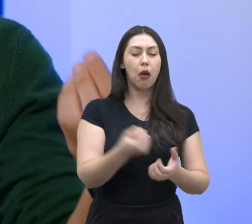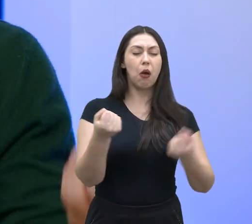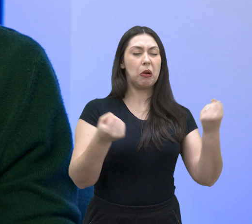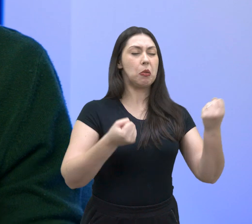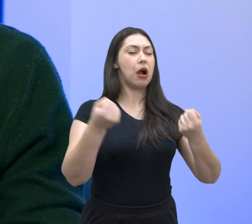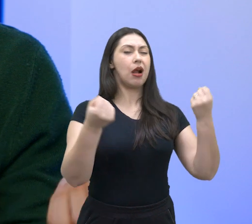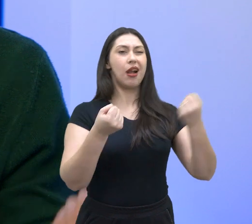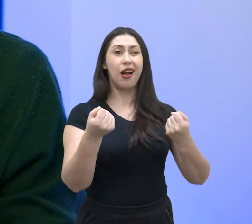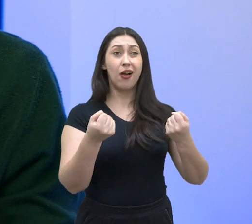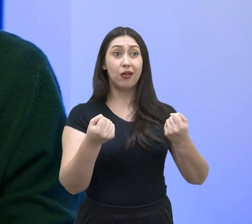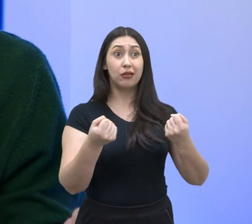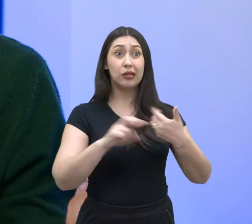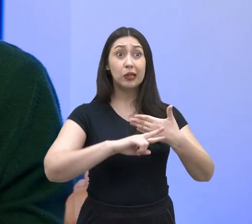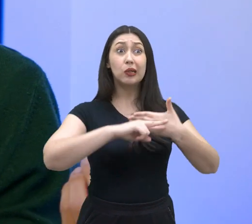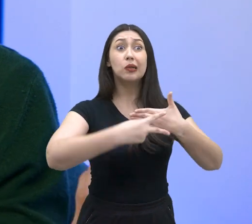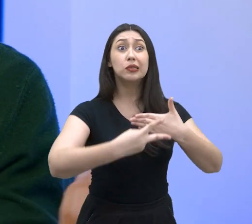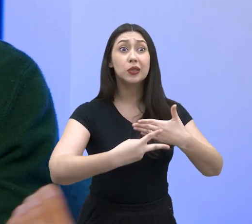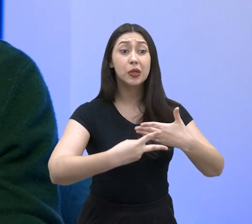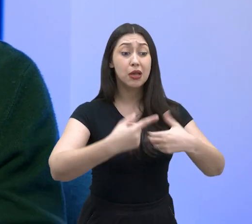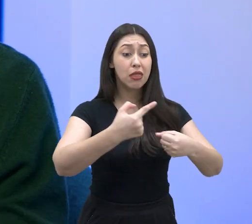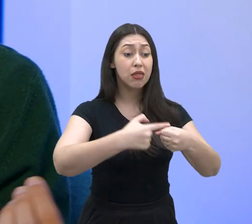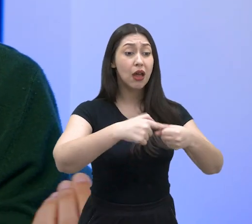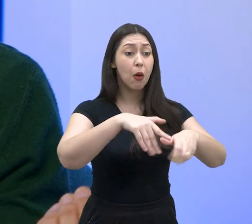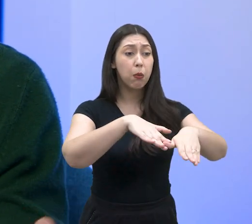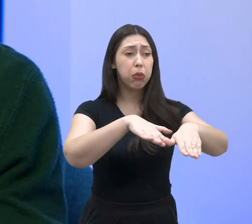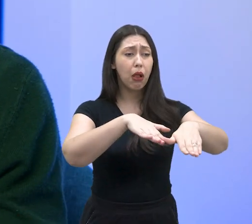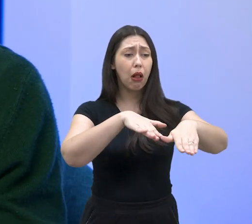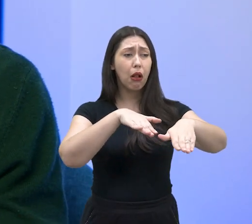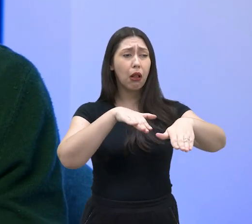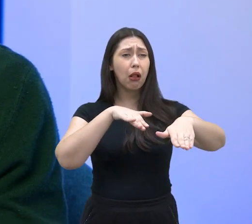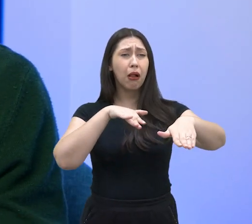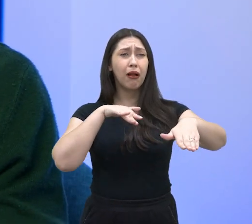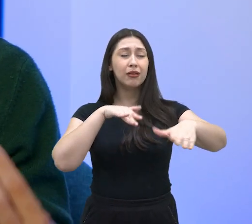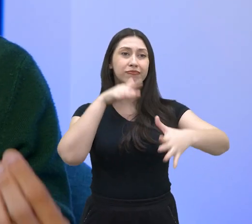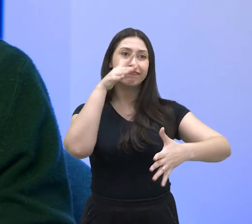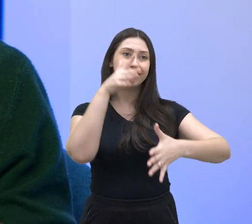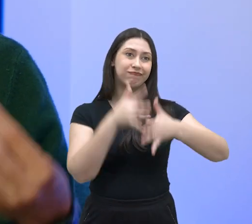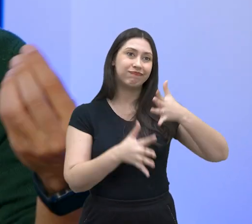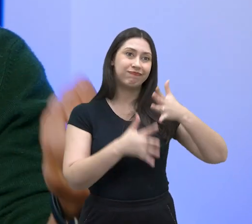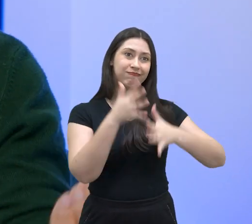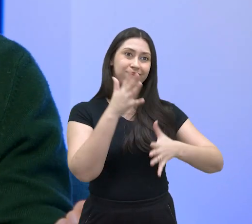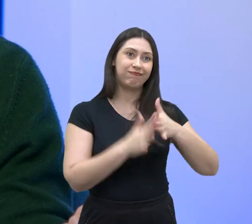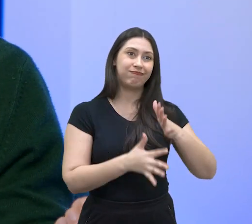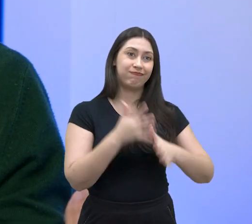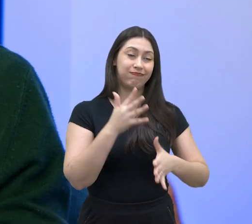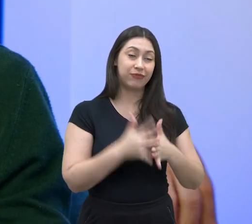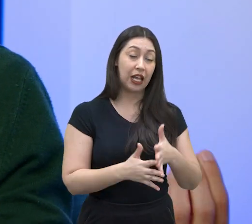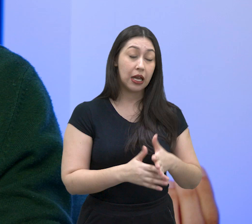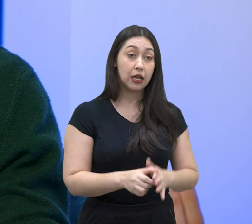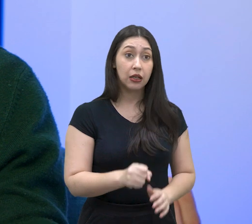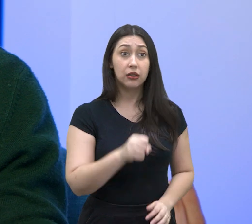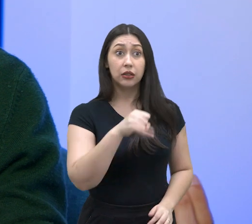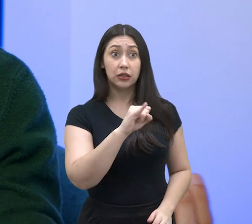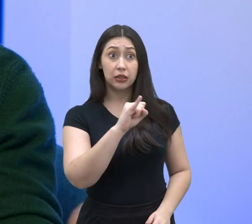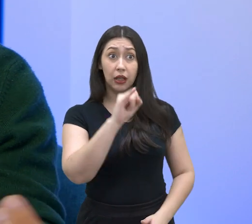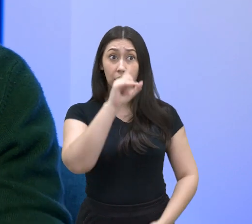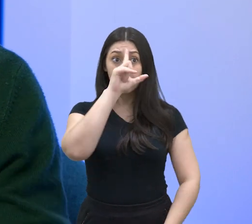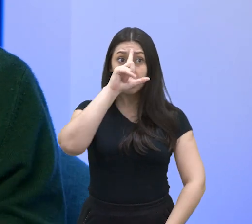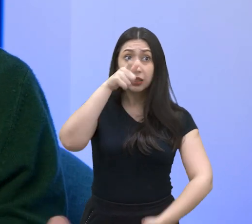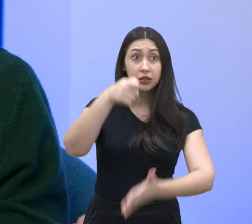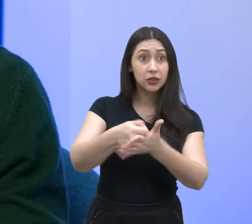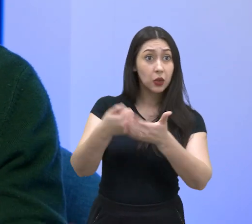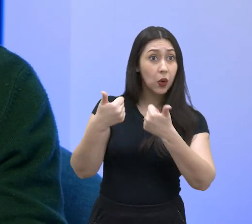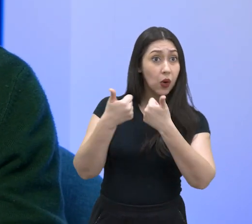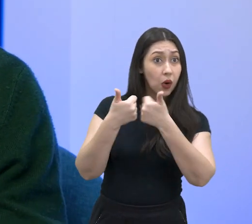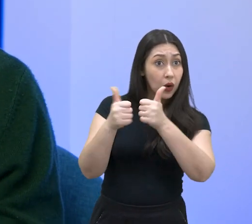essa escolha de ir de ônibus, eu dou mais qualidade de vida para todo mundo. E aí eu faço uma pressão para que a cidade